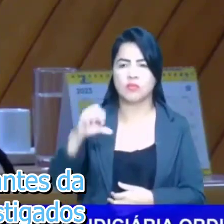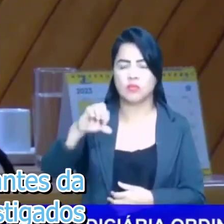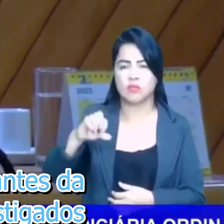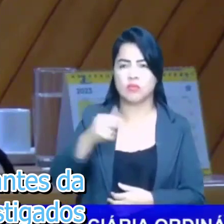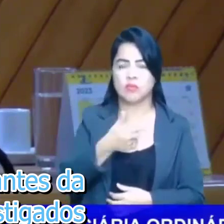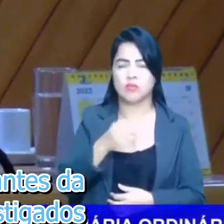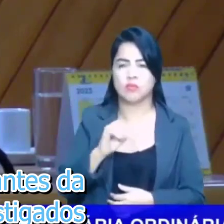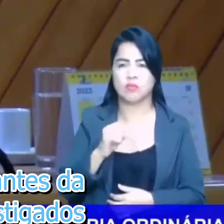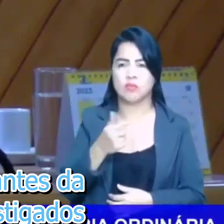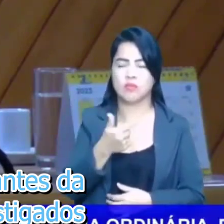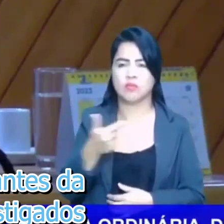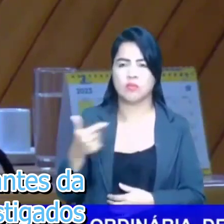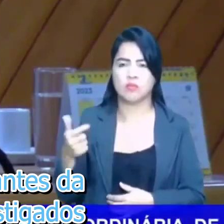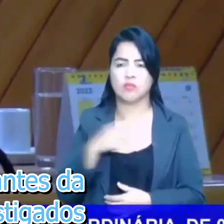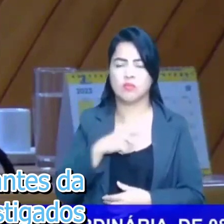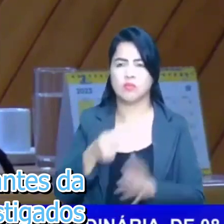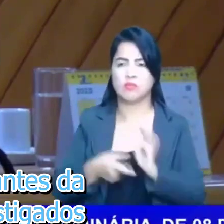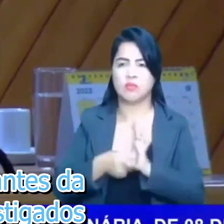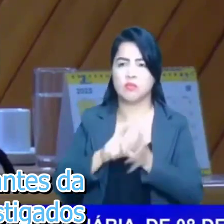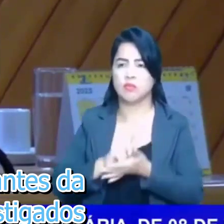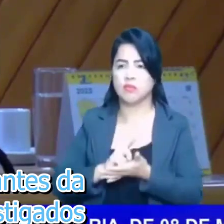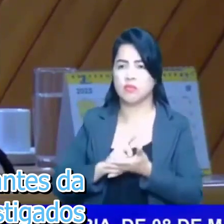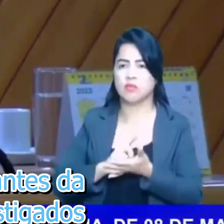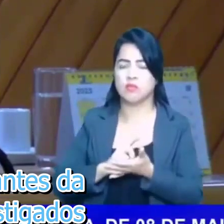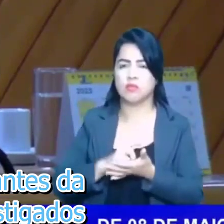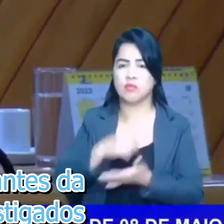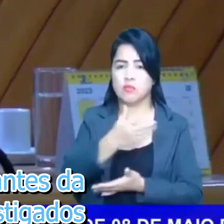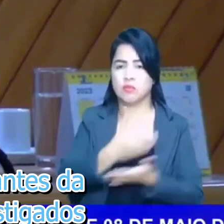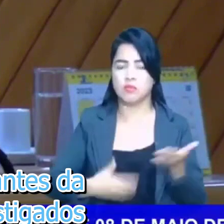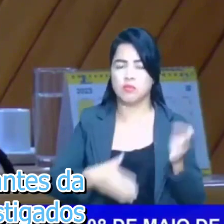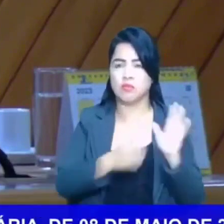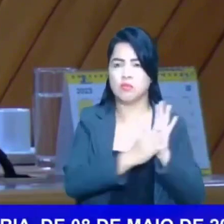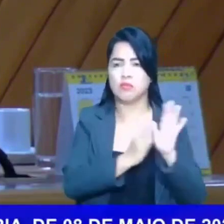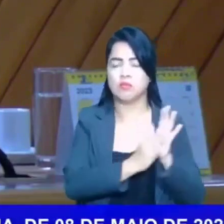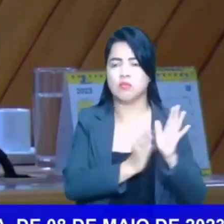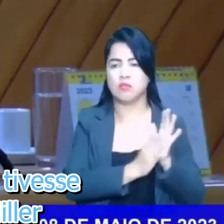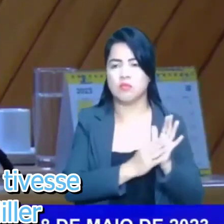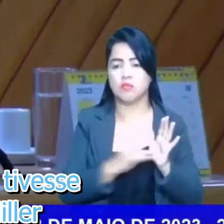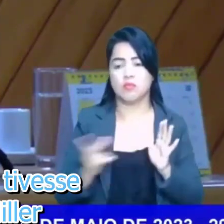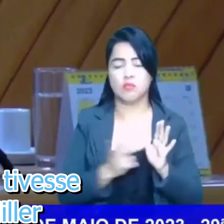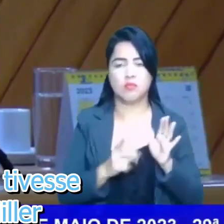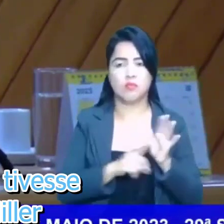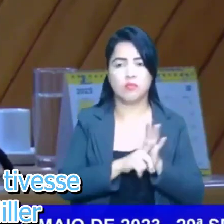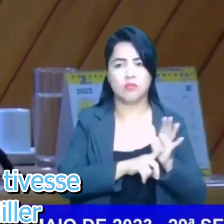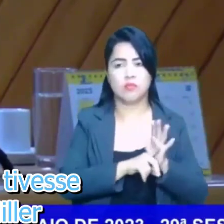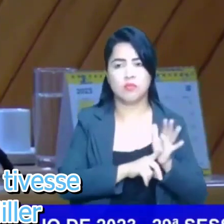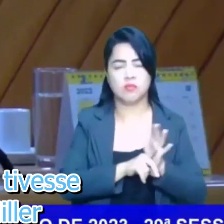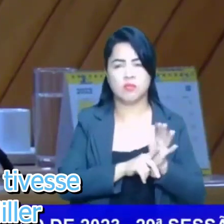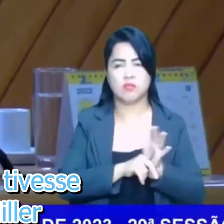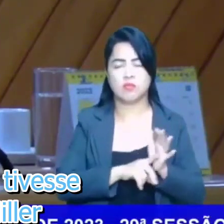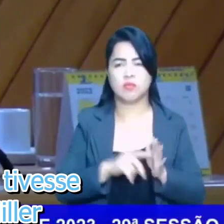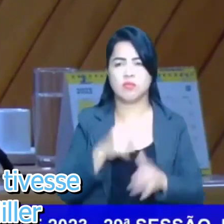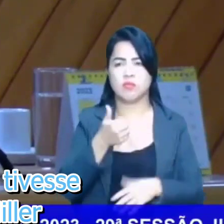1, 5 e 6/9/2022 e, portanto, antes da apresentação da prestação de contas parcial dos investigados, ocorrida em